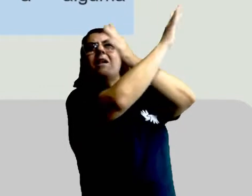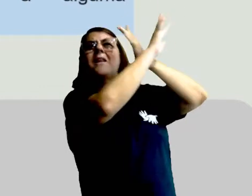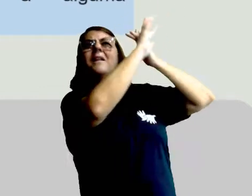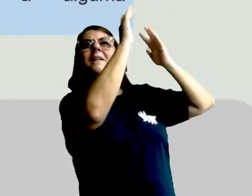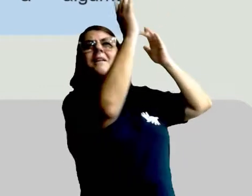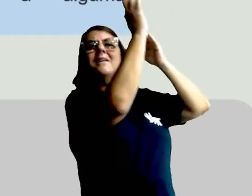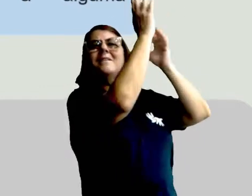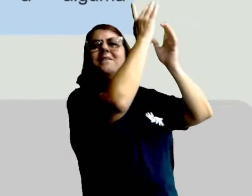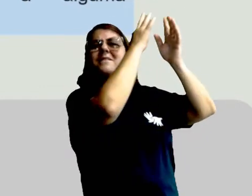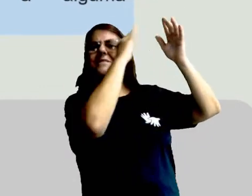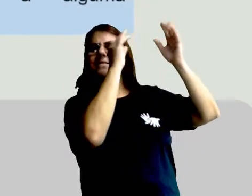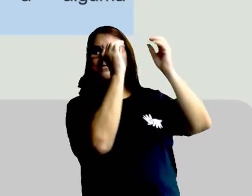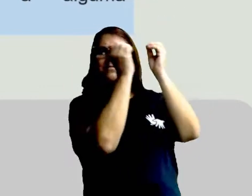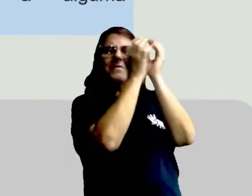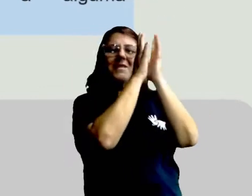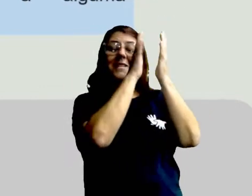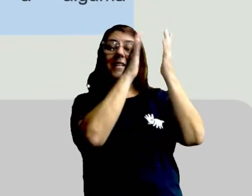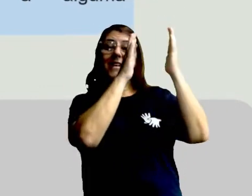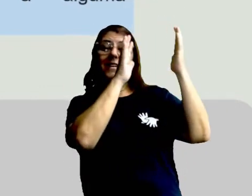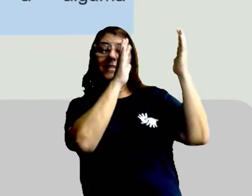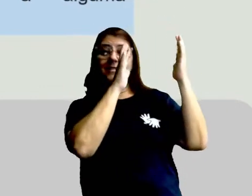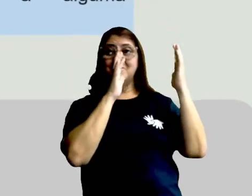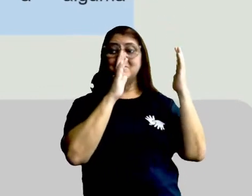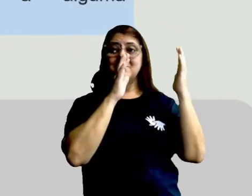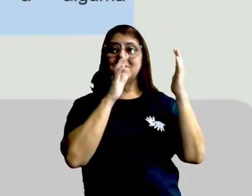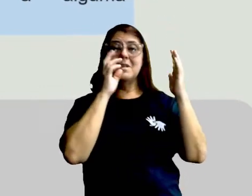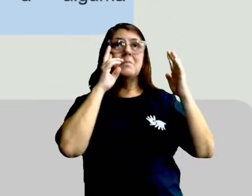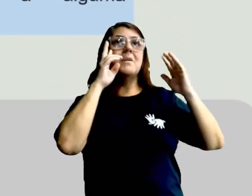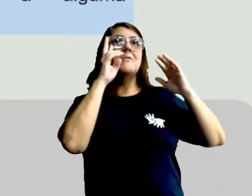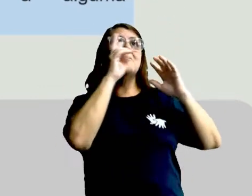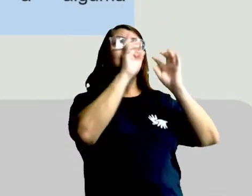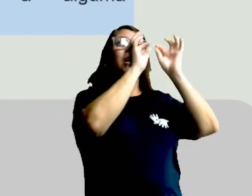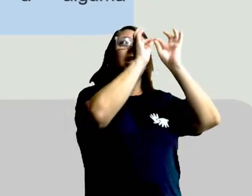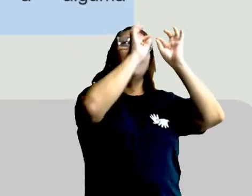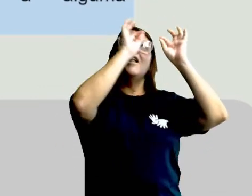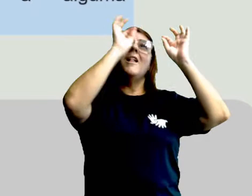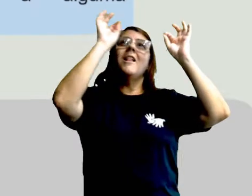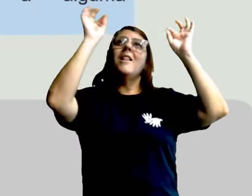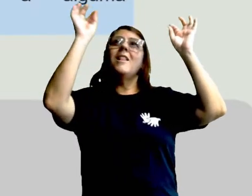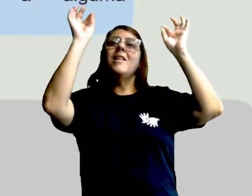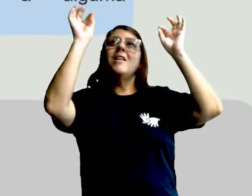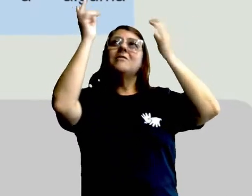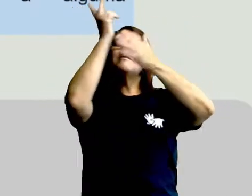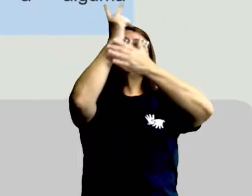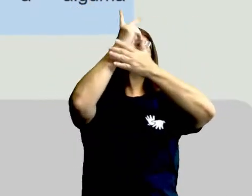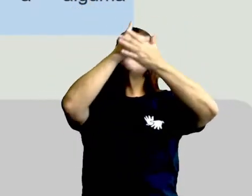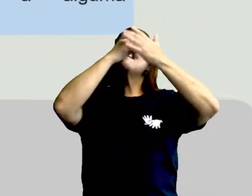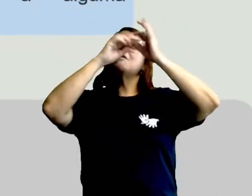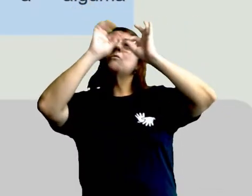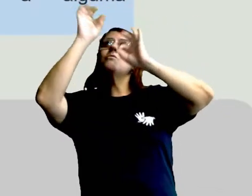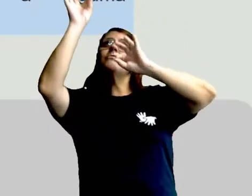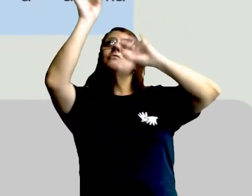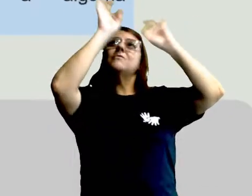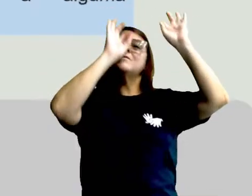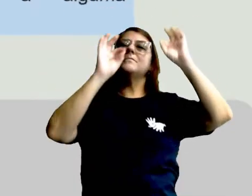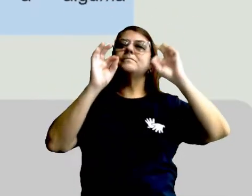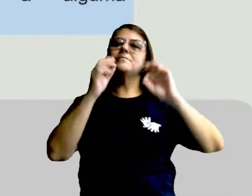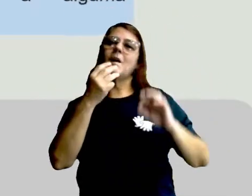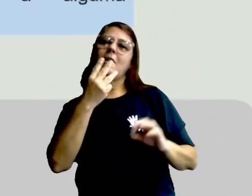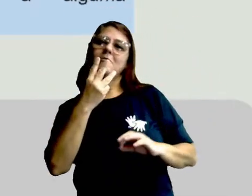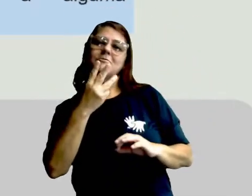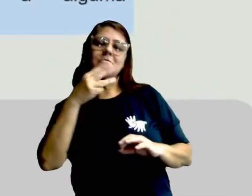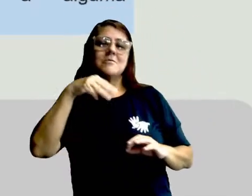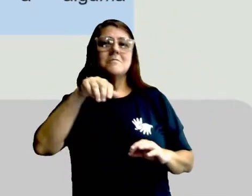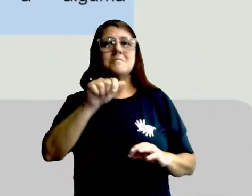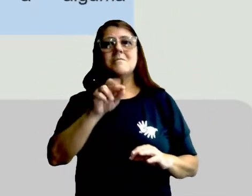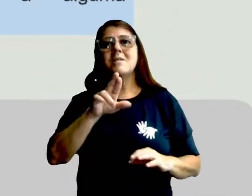juntinhos um do outro. Dá até para traçar linha nelas e formar um desenho. Por exemplo, as Três Marias,